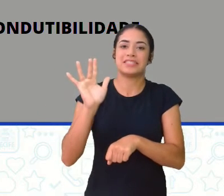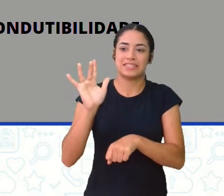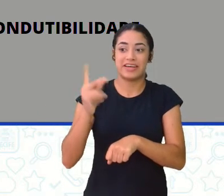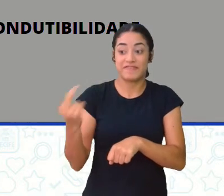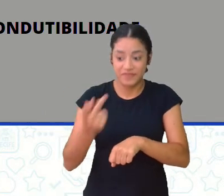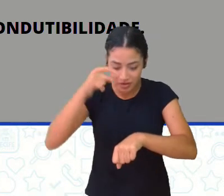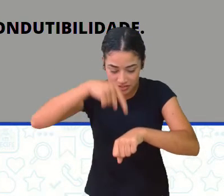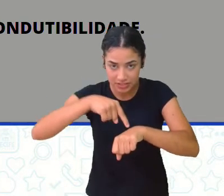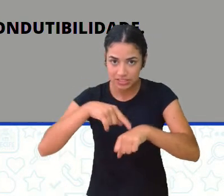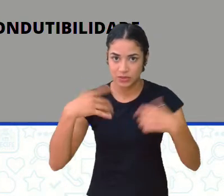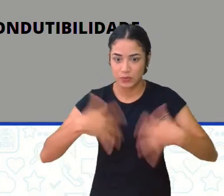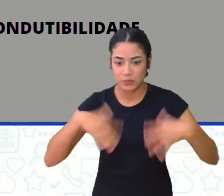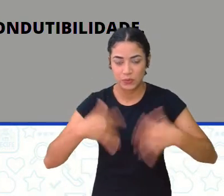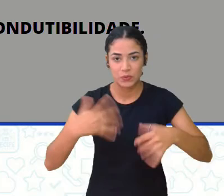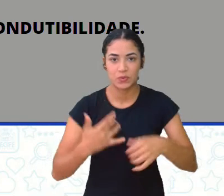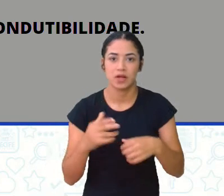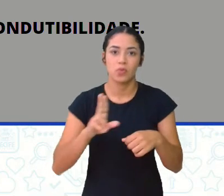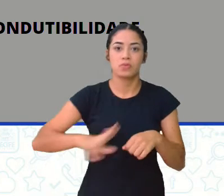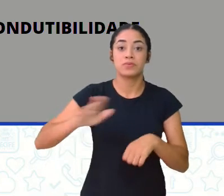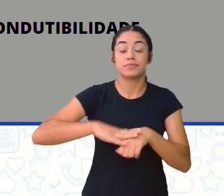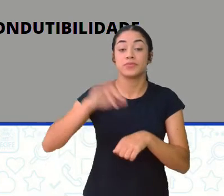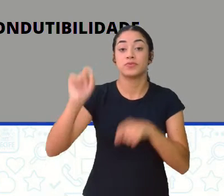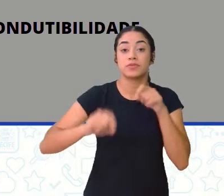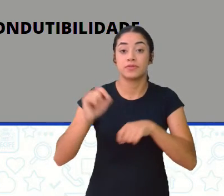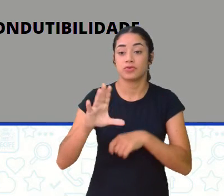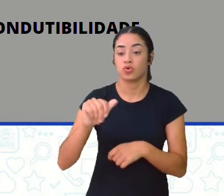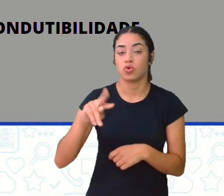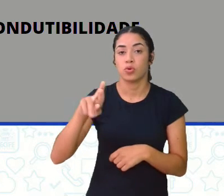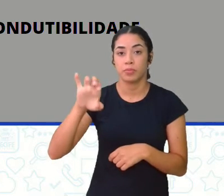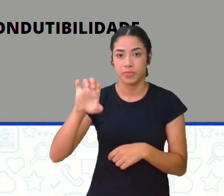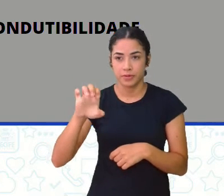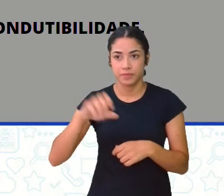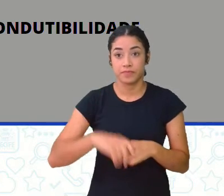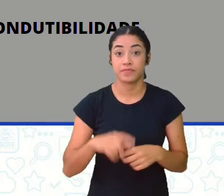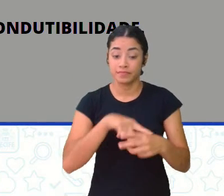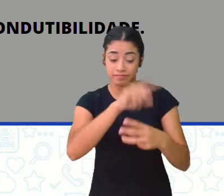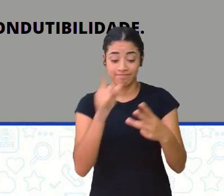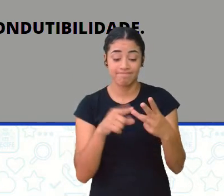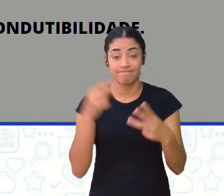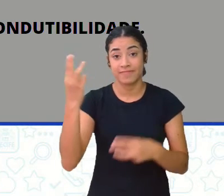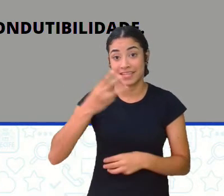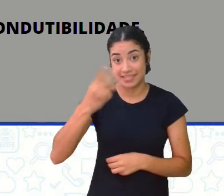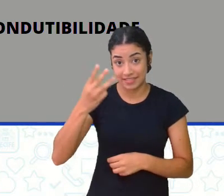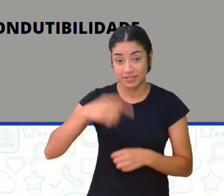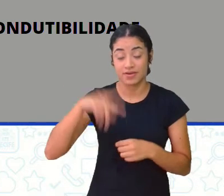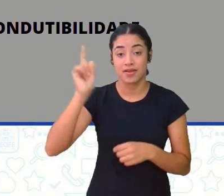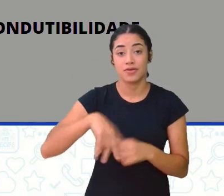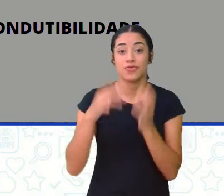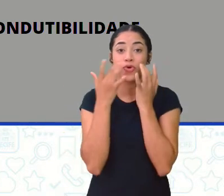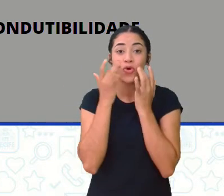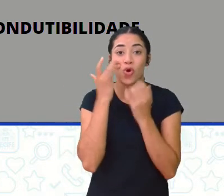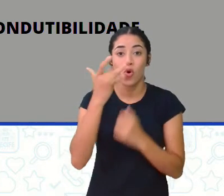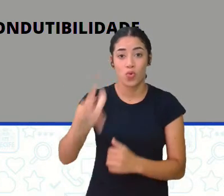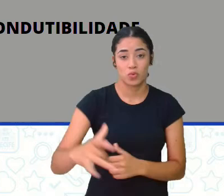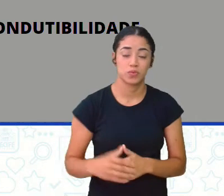valor da prata, utiliza-se mais o cobre. E o terceiro lugar, temos o ouro com uma